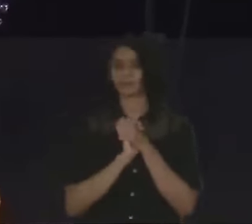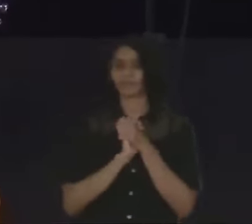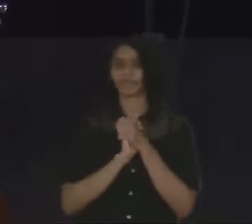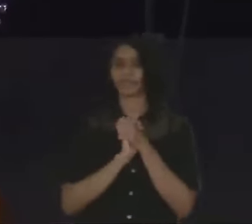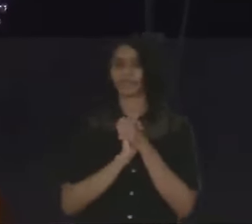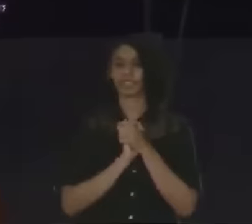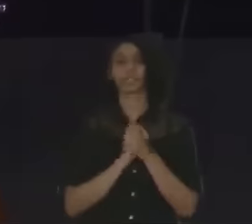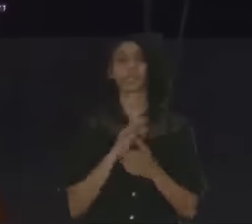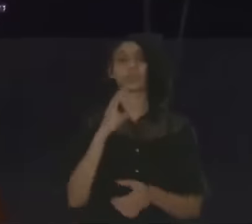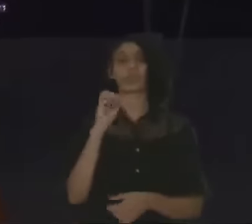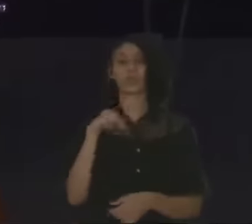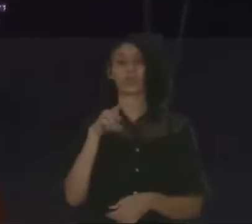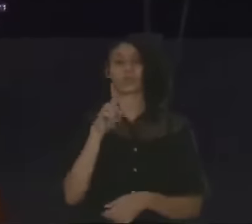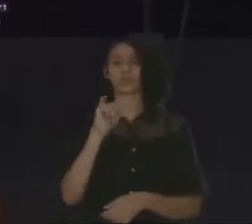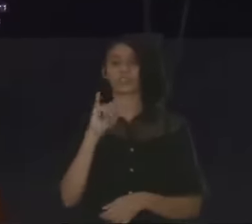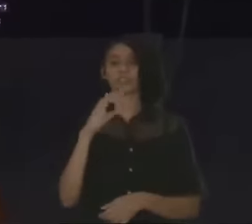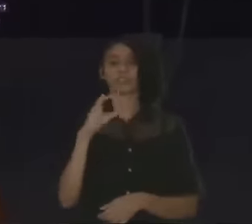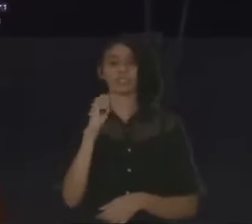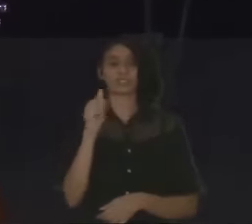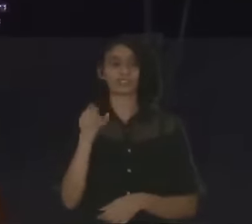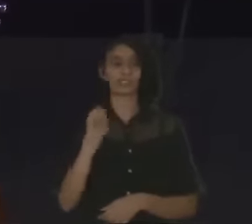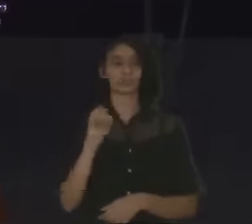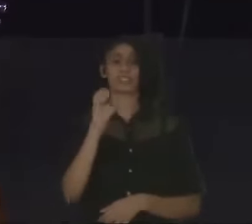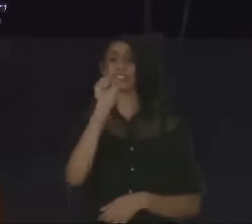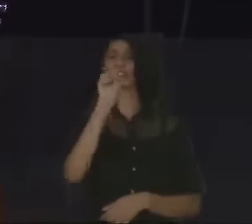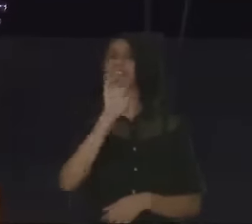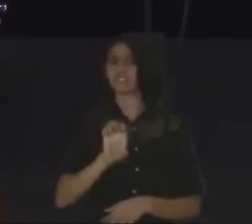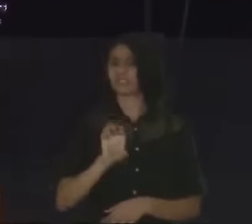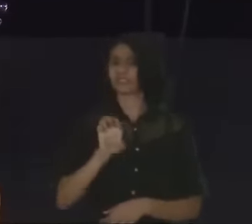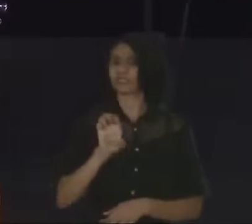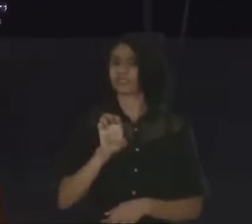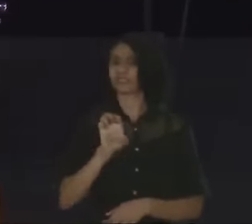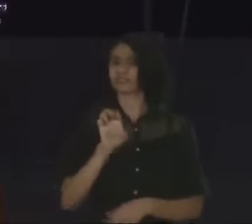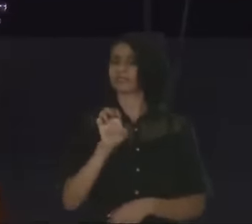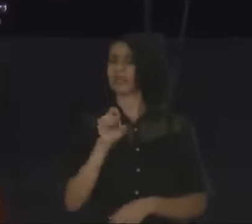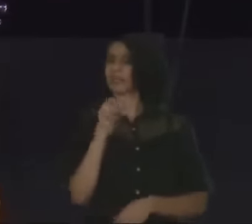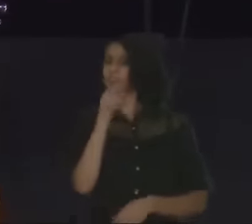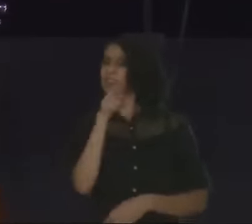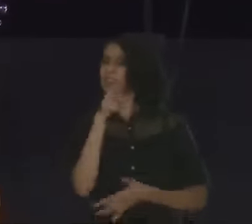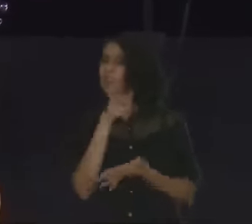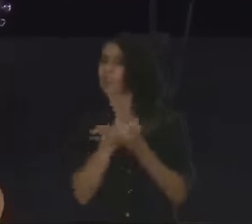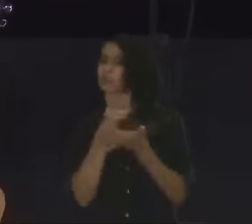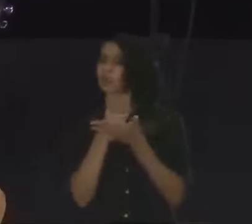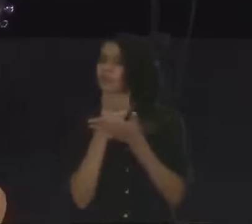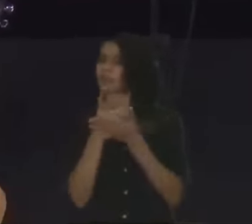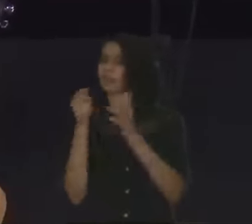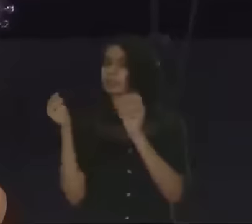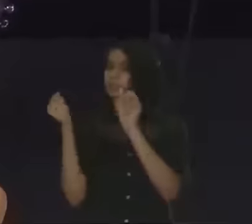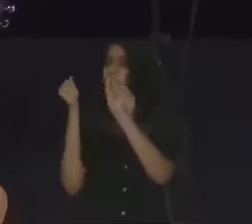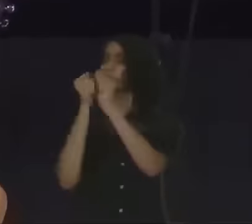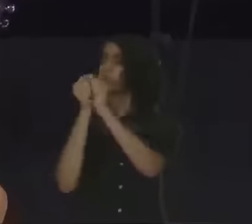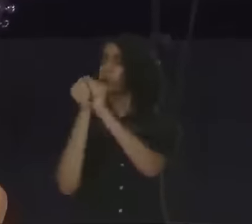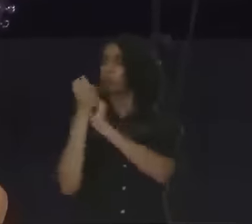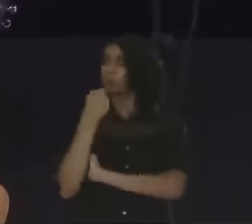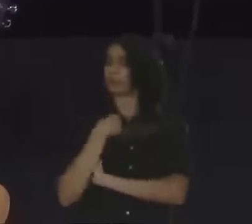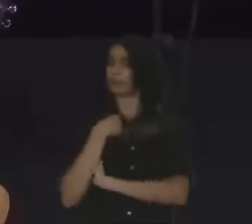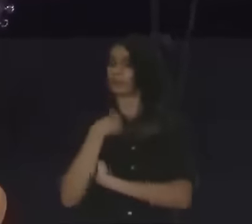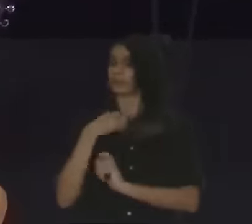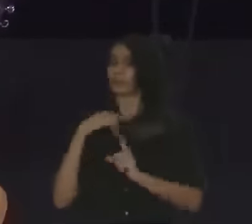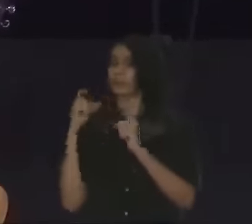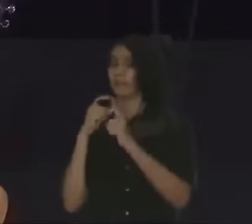condição e é uma condição se vocês permanecerem em mim e as minhas palavras